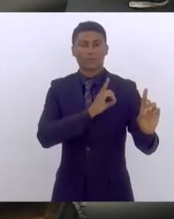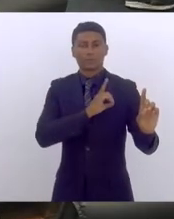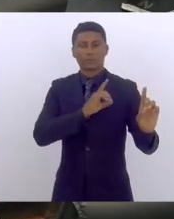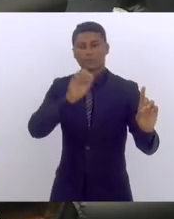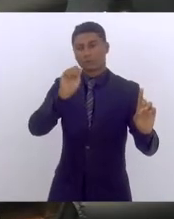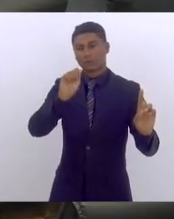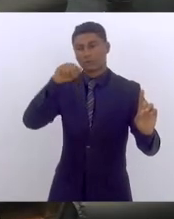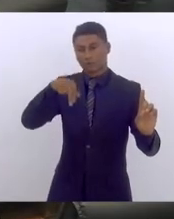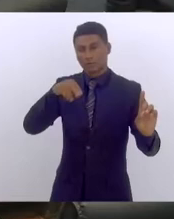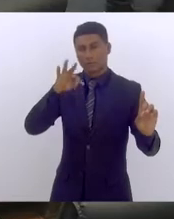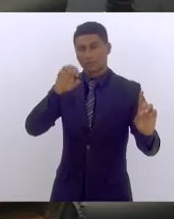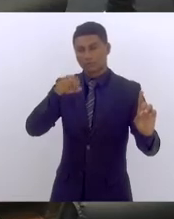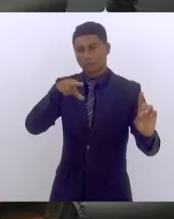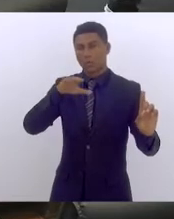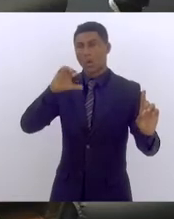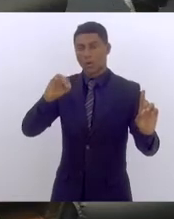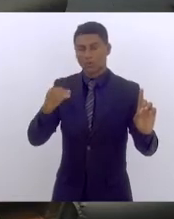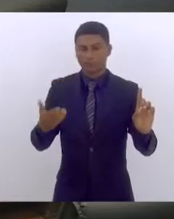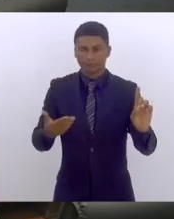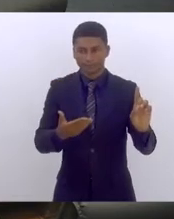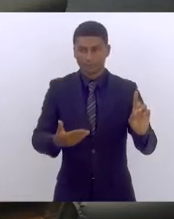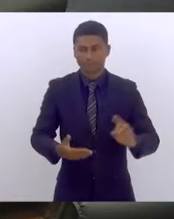Antônio Furtado.